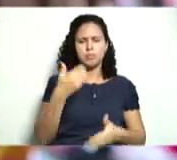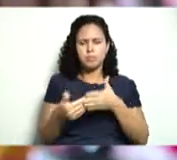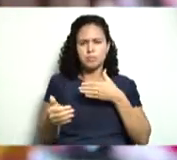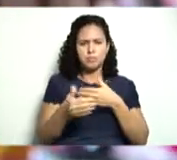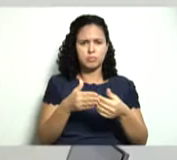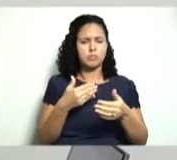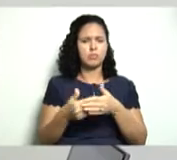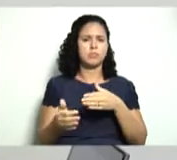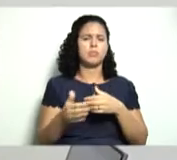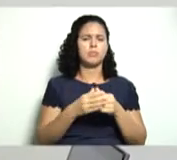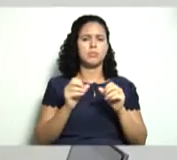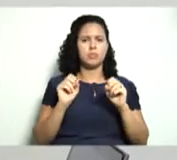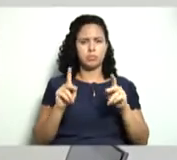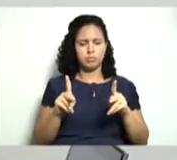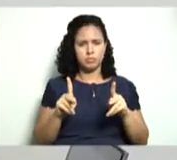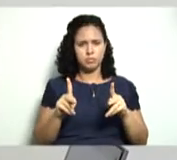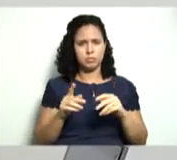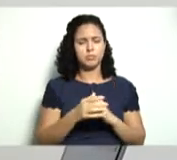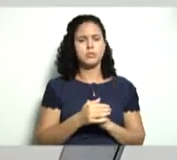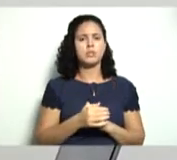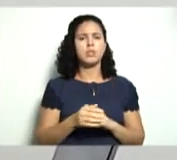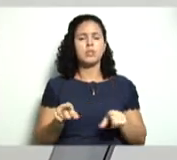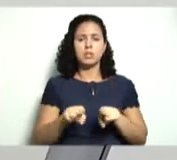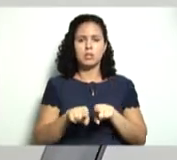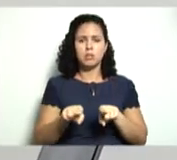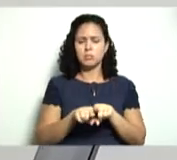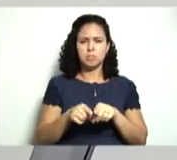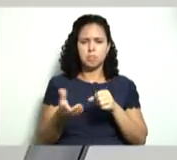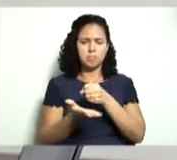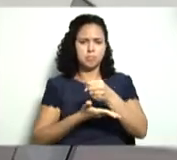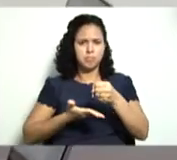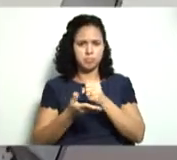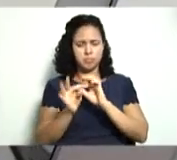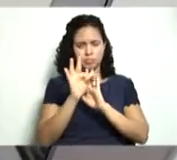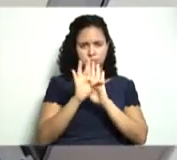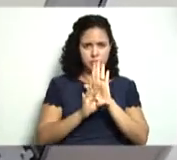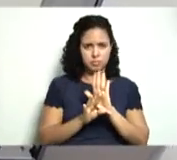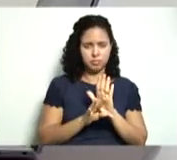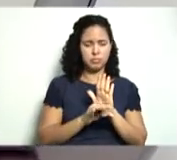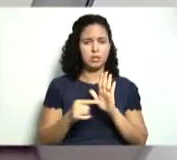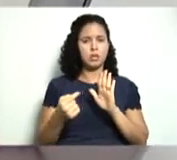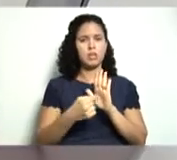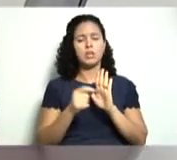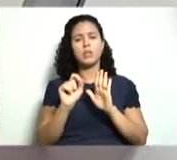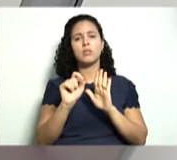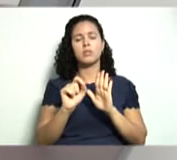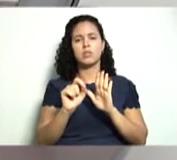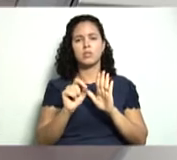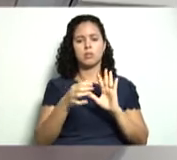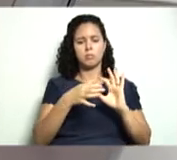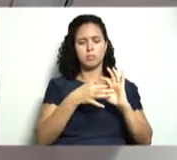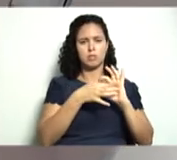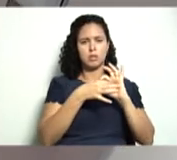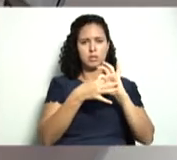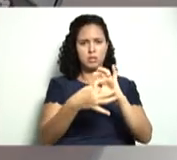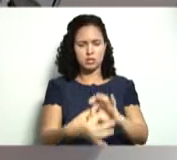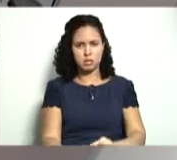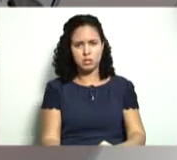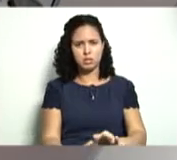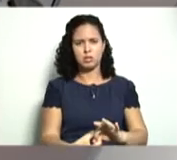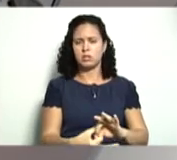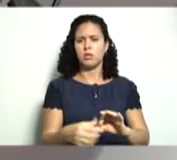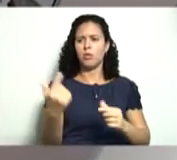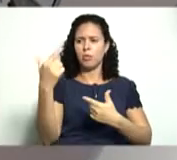operativo além das funcionalidades básicas de edição de texto esse tipo de ferramenta integra hoje muitas outras